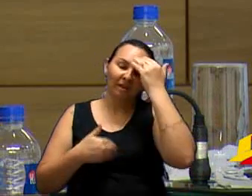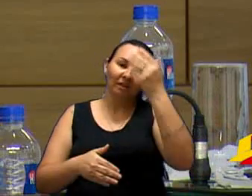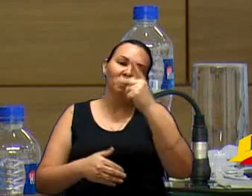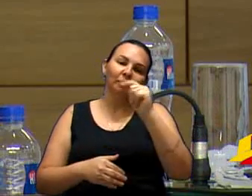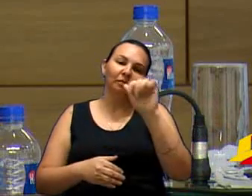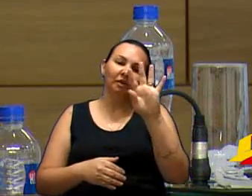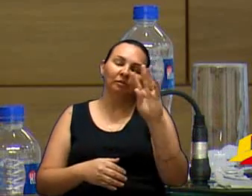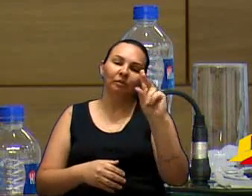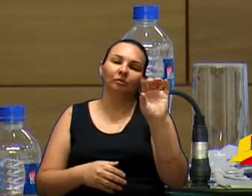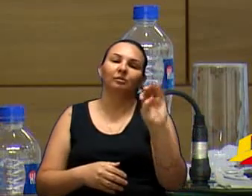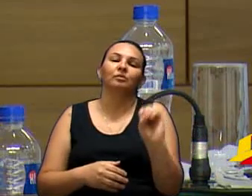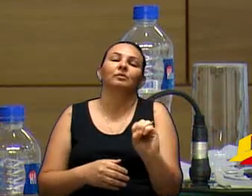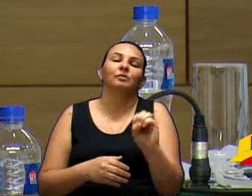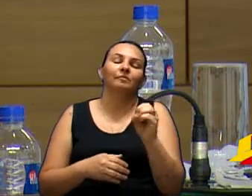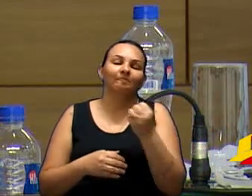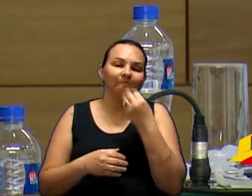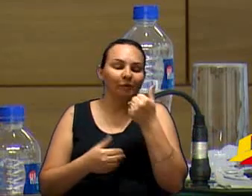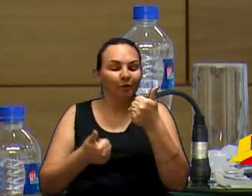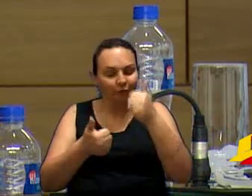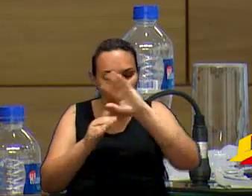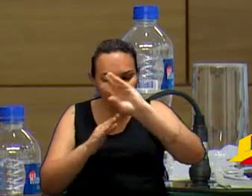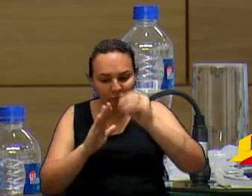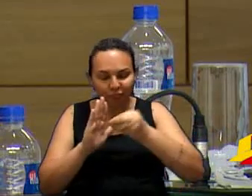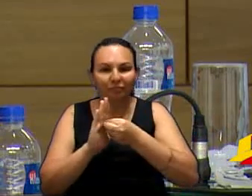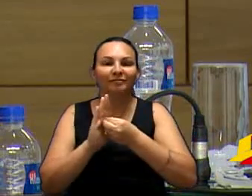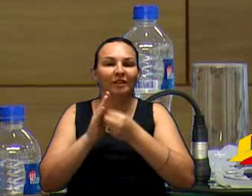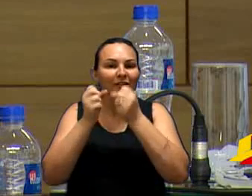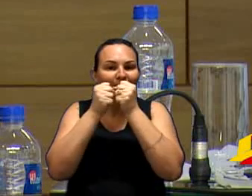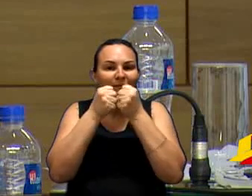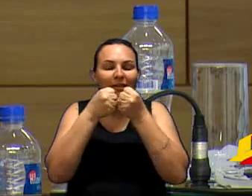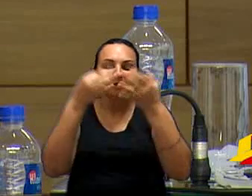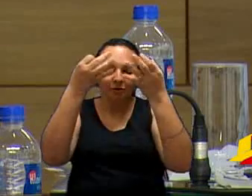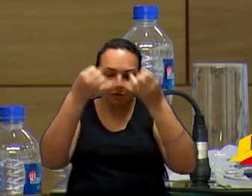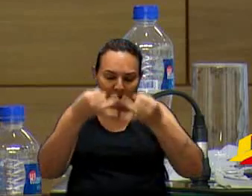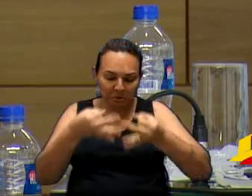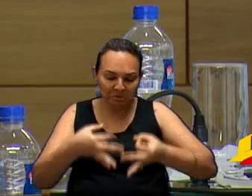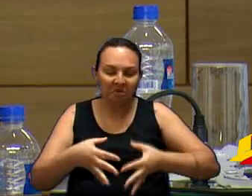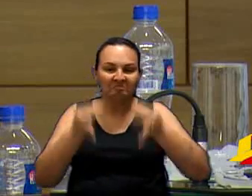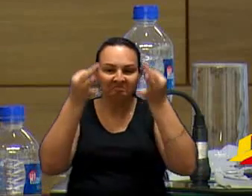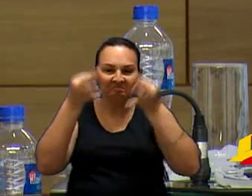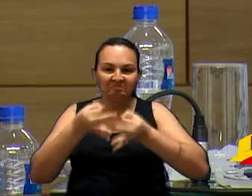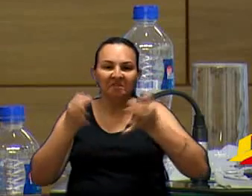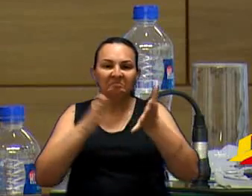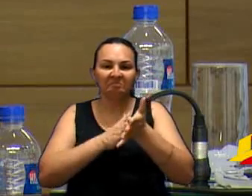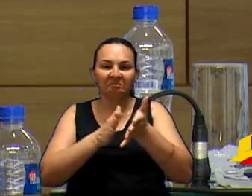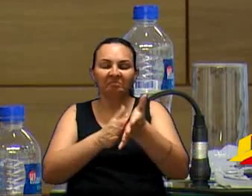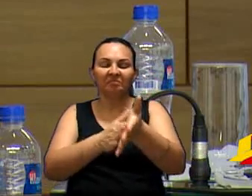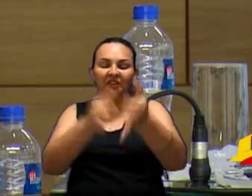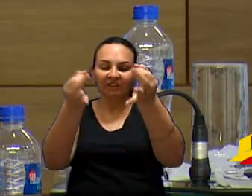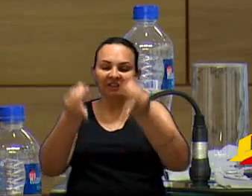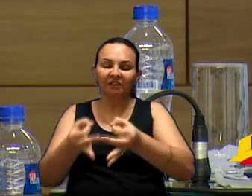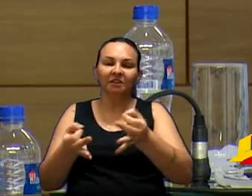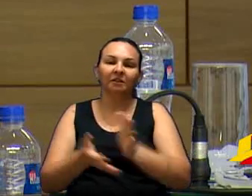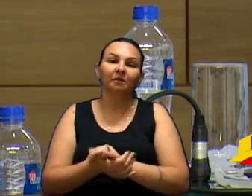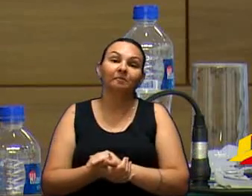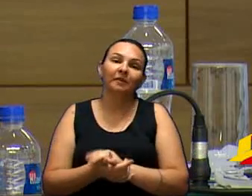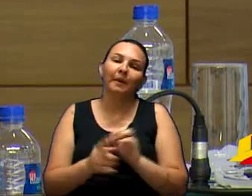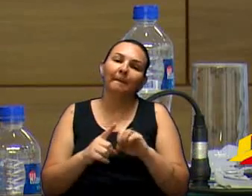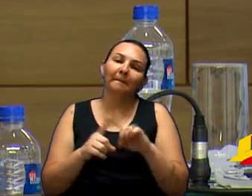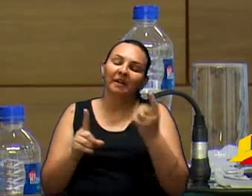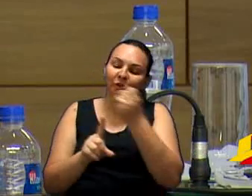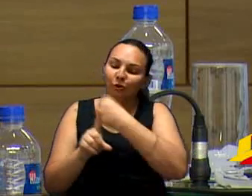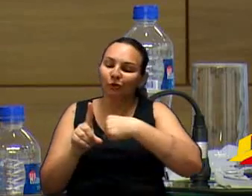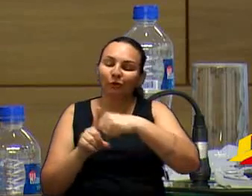bem colocado vamos falar não estão claras e transparentes e realmente você está coberto de razão mas se a sociedade